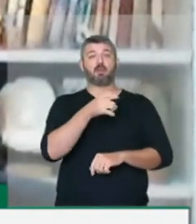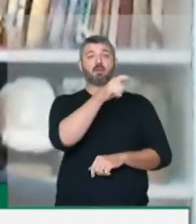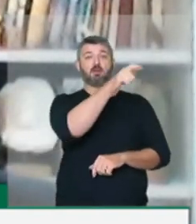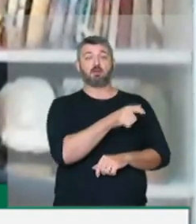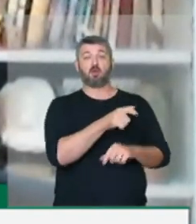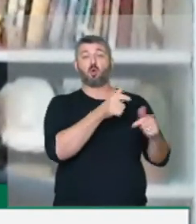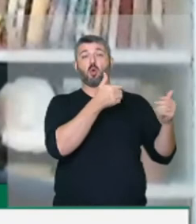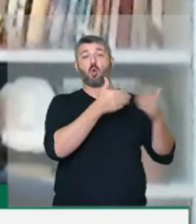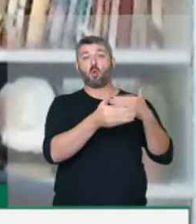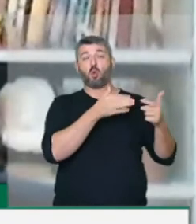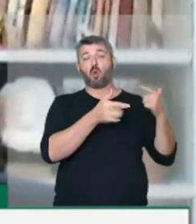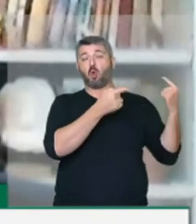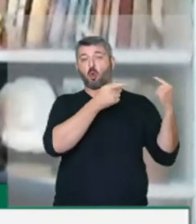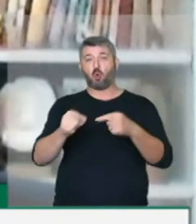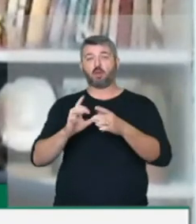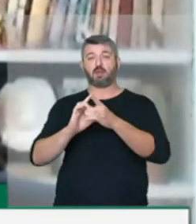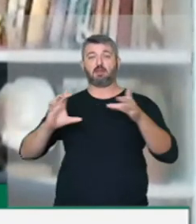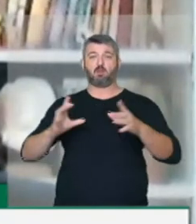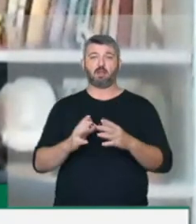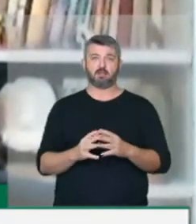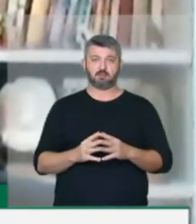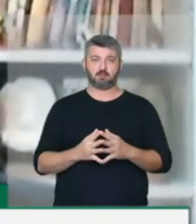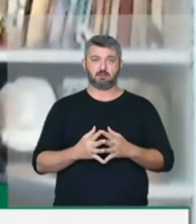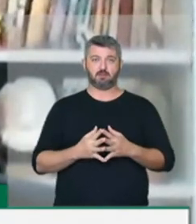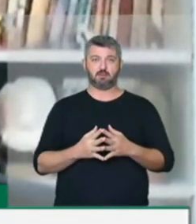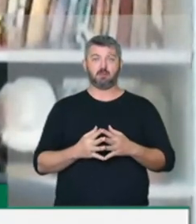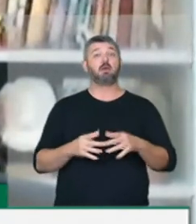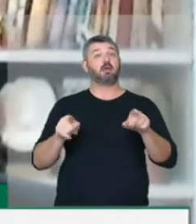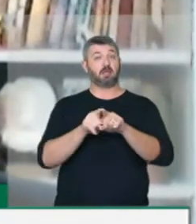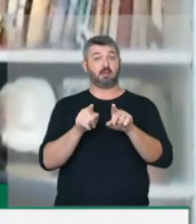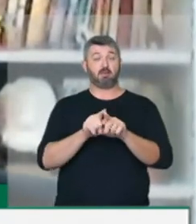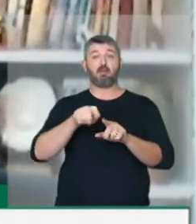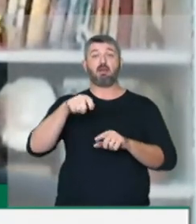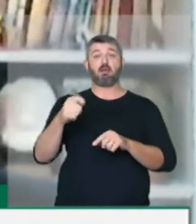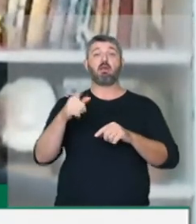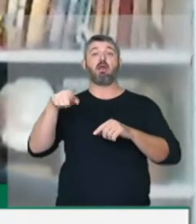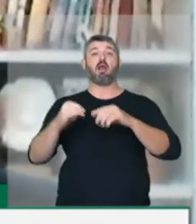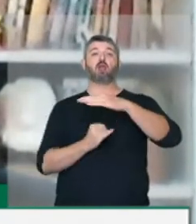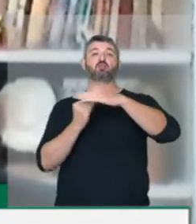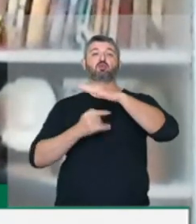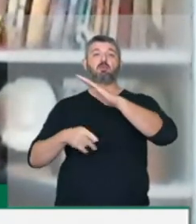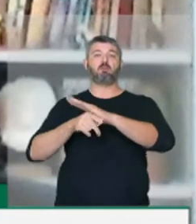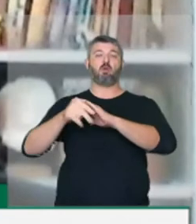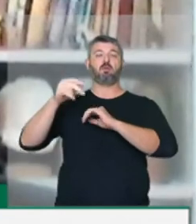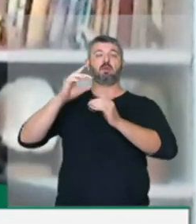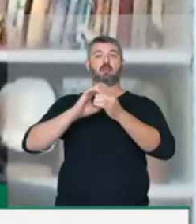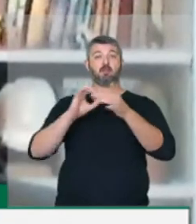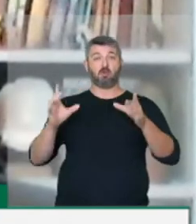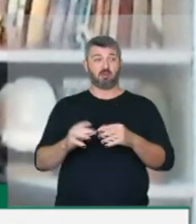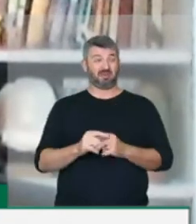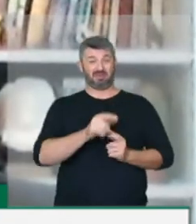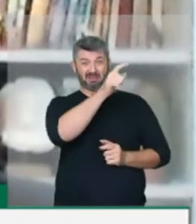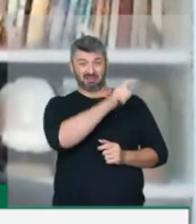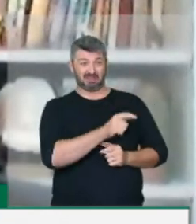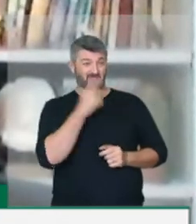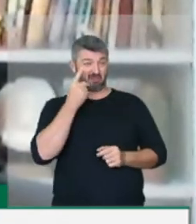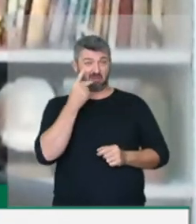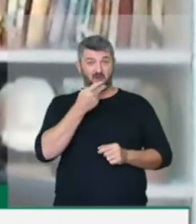atentem para destruir o regime democrático e suas instituições republicanas. As falas do deputado Daniel